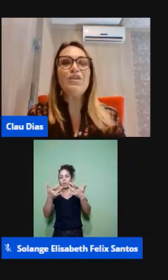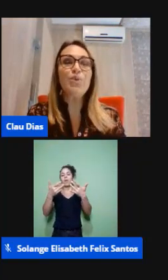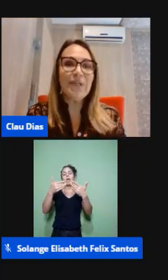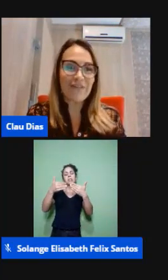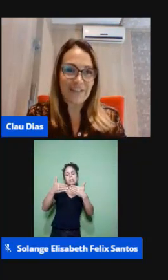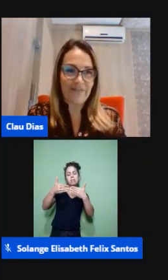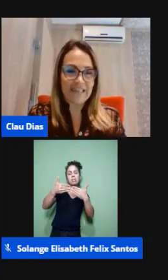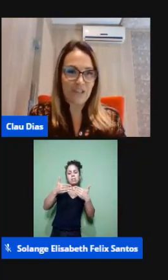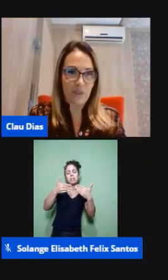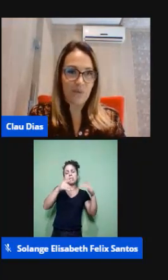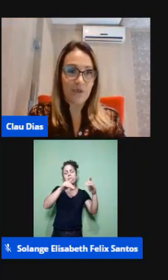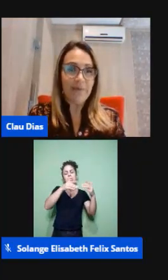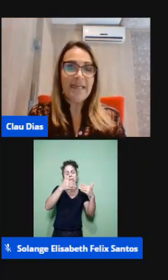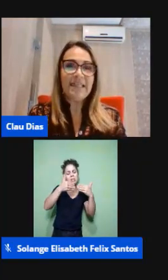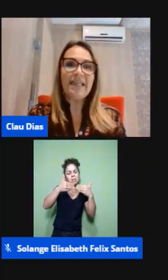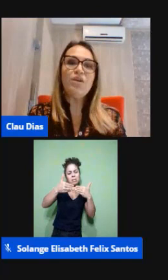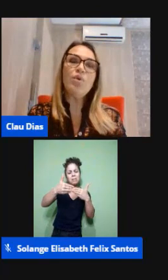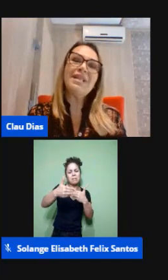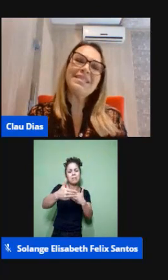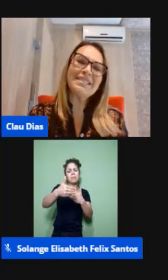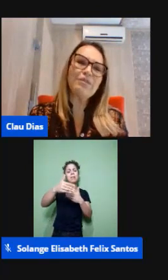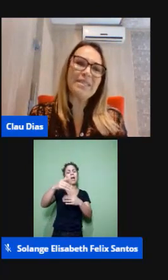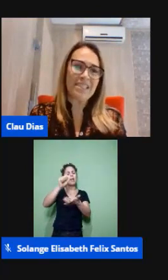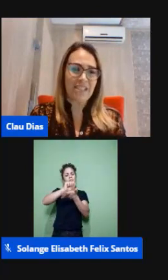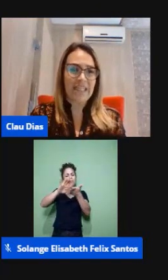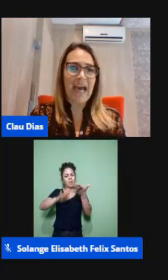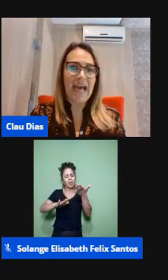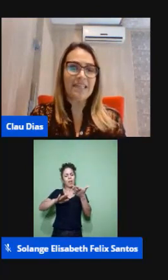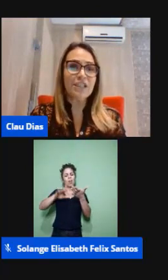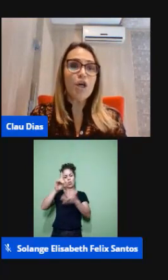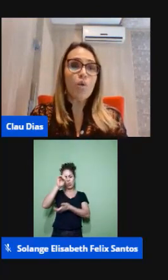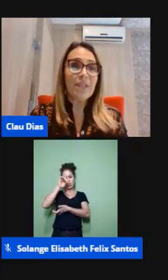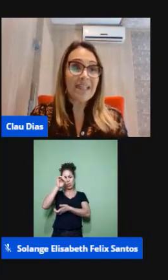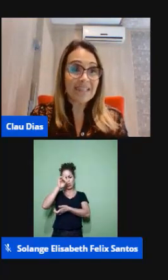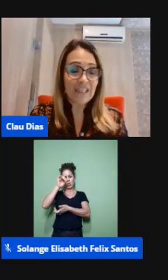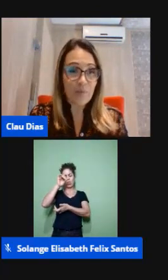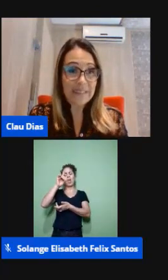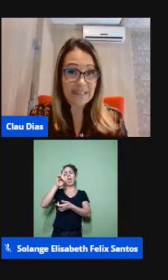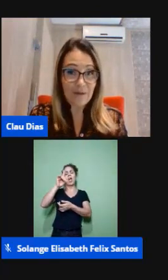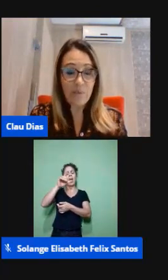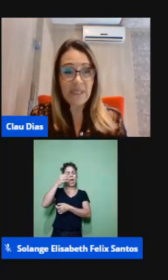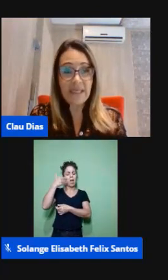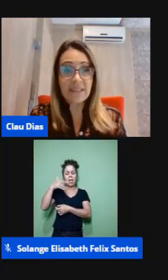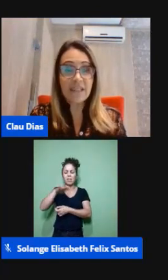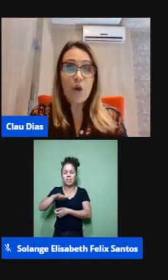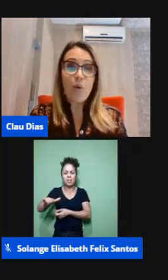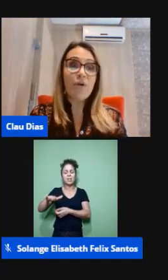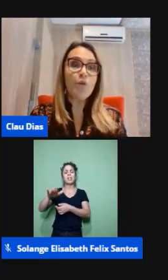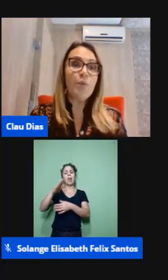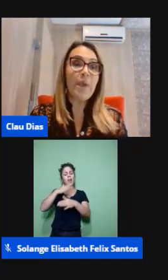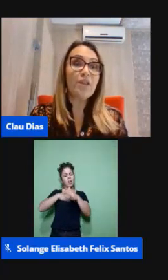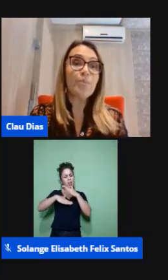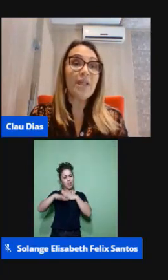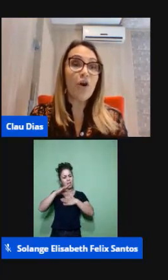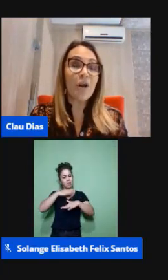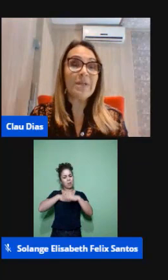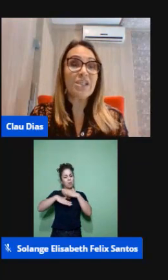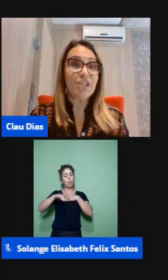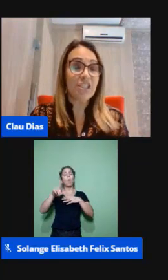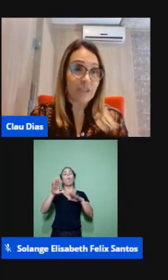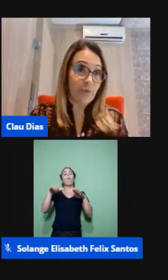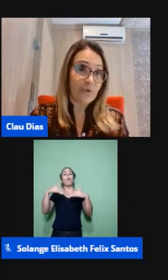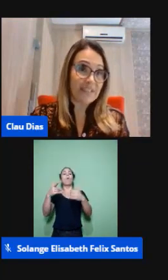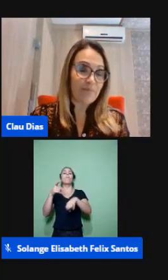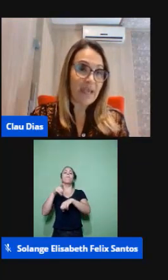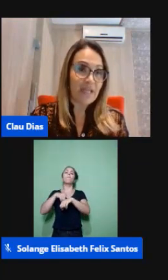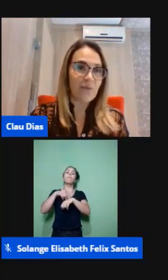associada à leitura que você faz da sua turma, né? Então, quando elas estão mais agitadas, quando elas estão mais tranquilas, qual que é o momento melhor para a